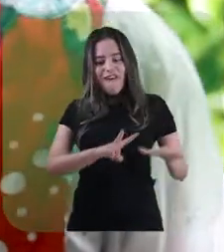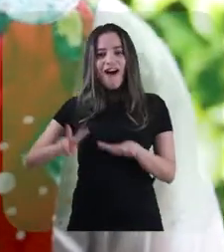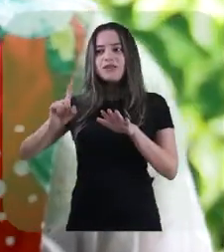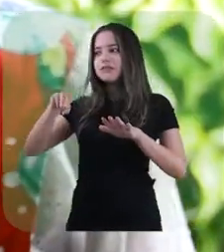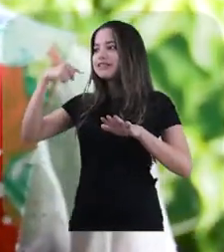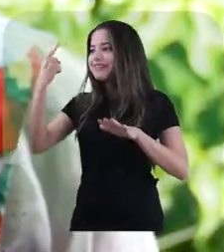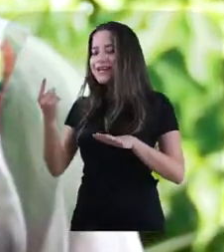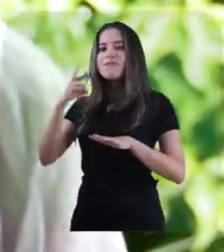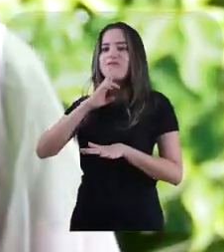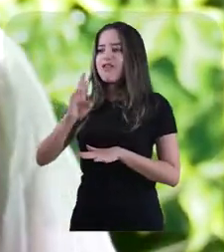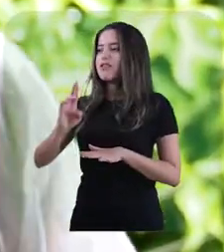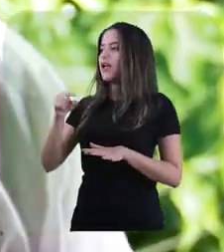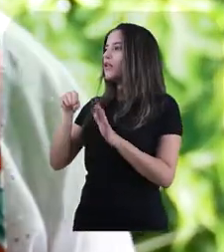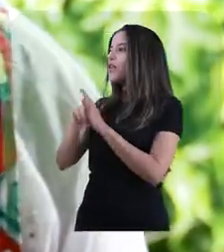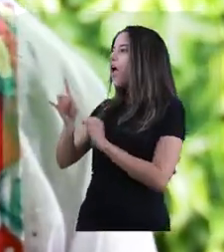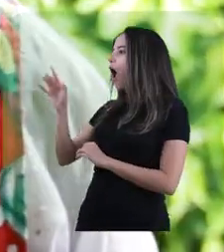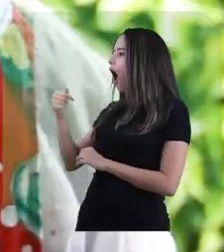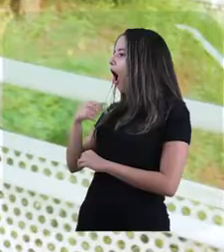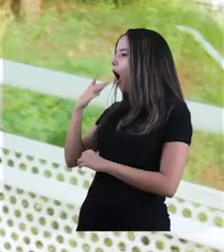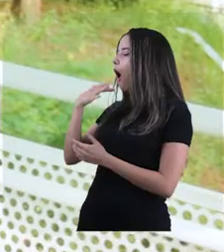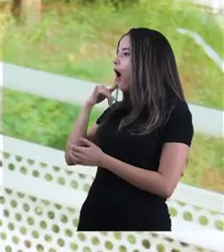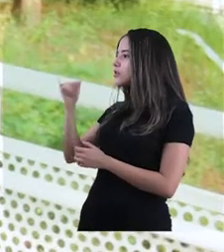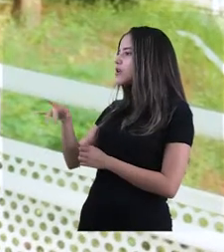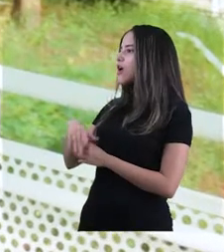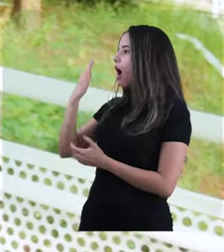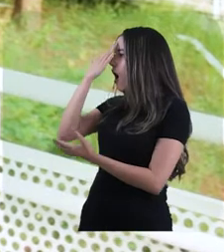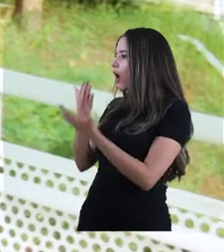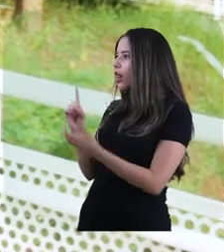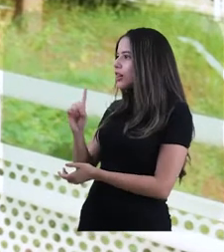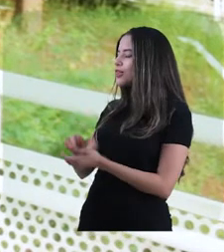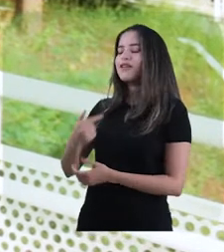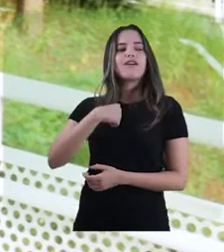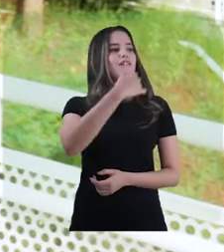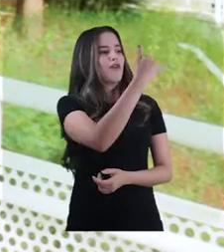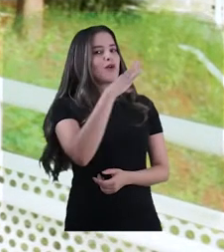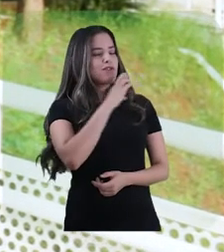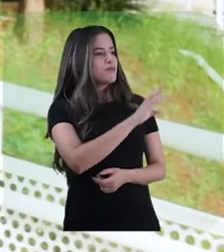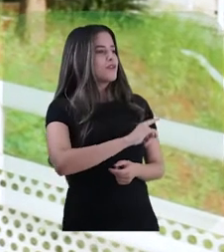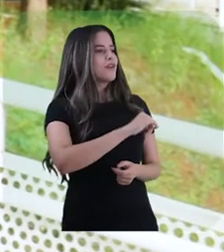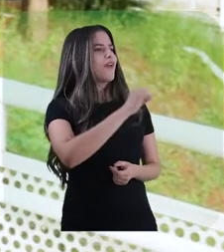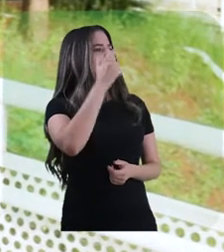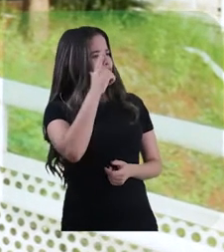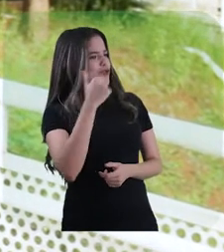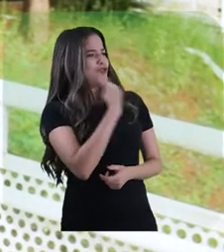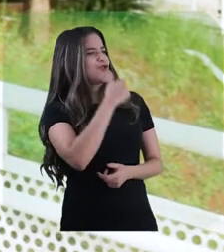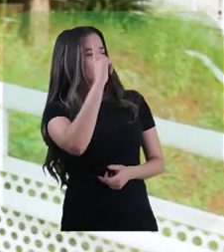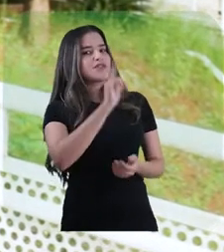sai resultado de uma semana e Rafa eu ainda não tô acreditando eu disposto foi arreganhou